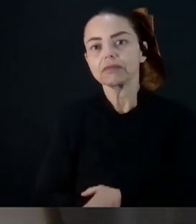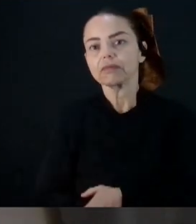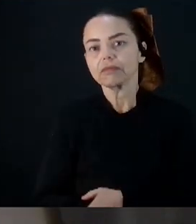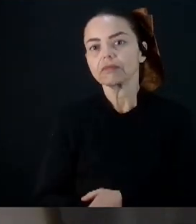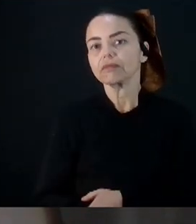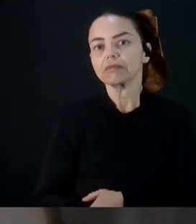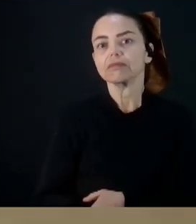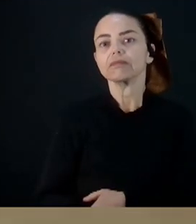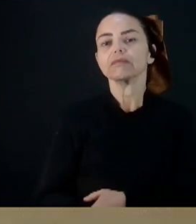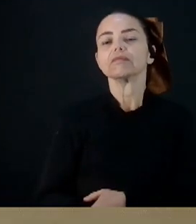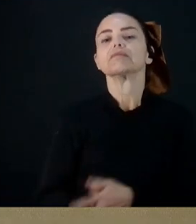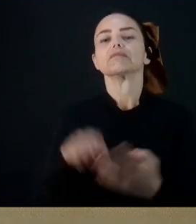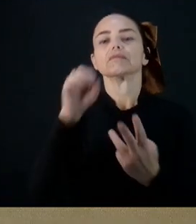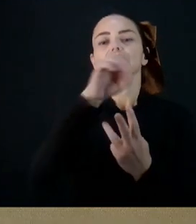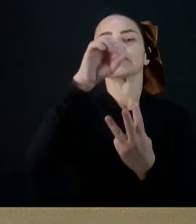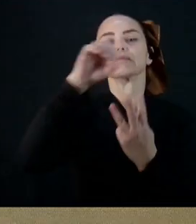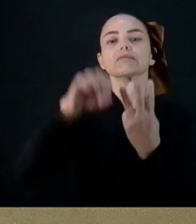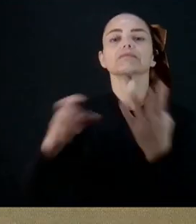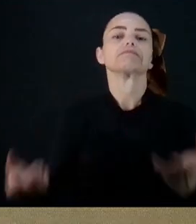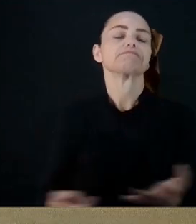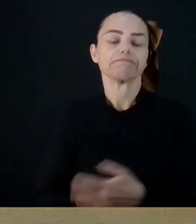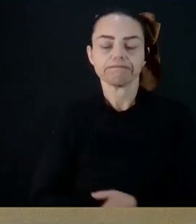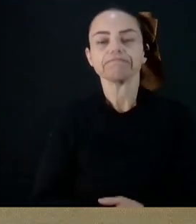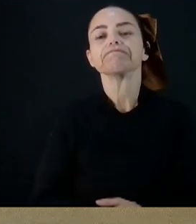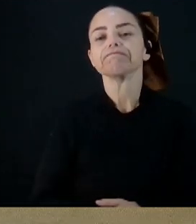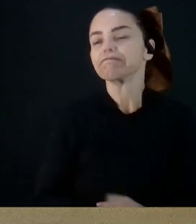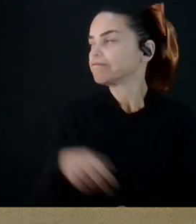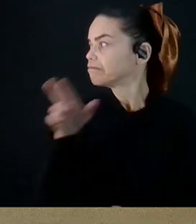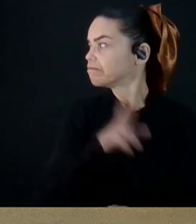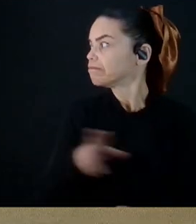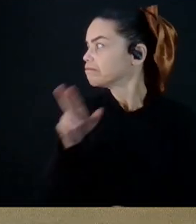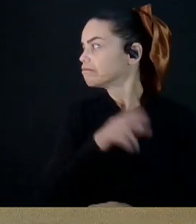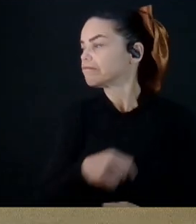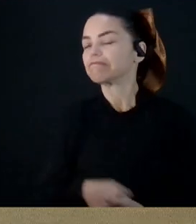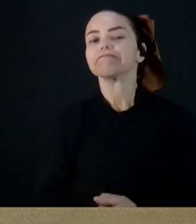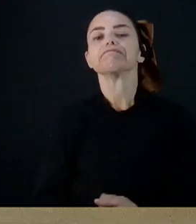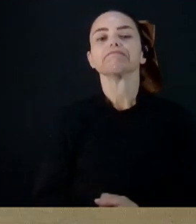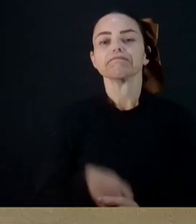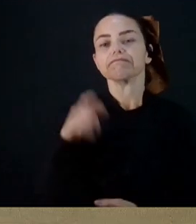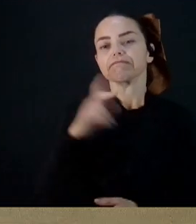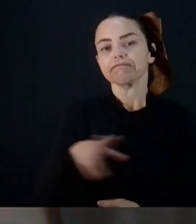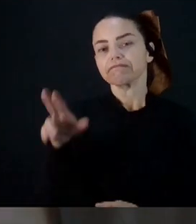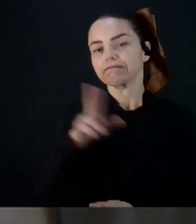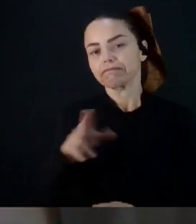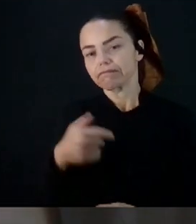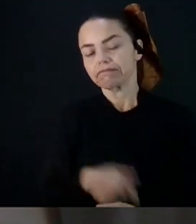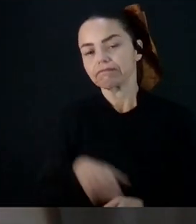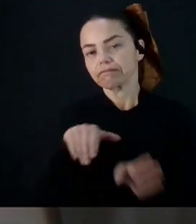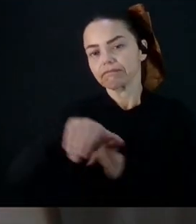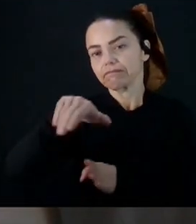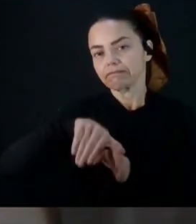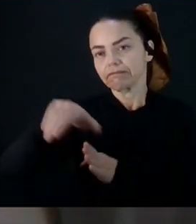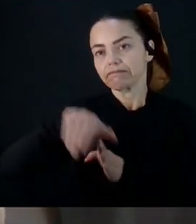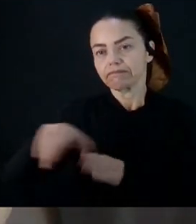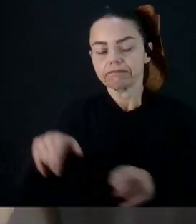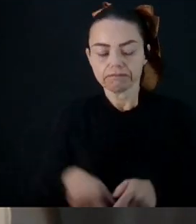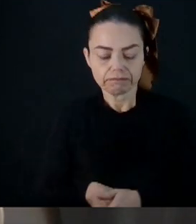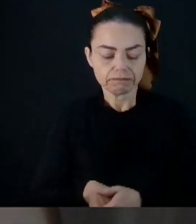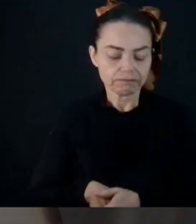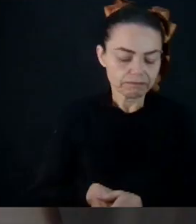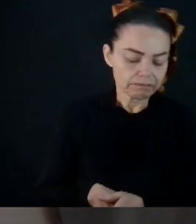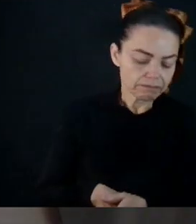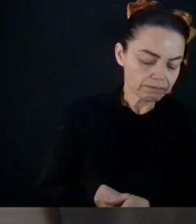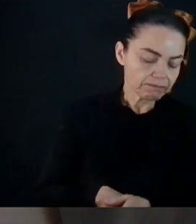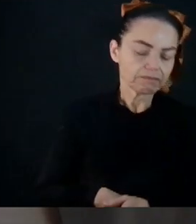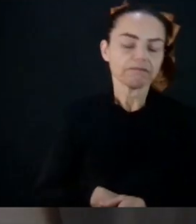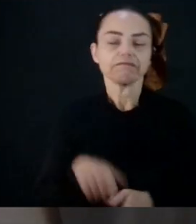com outro. Exato, né? Não utiliza. Isso, então quanto mais você orienta, então, né, o O de orientação, quanto mais